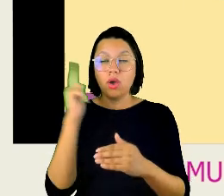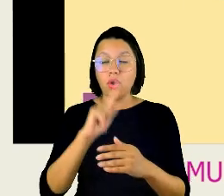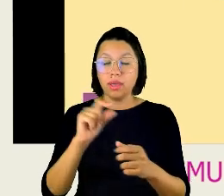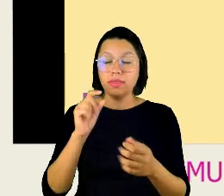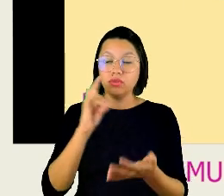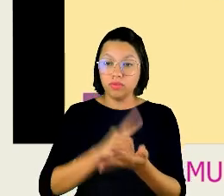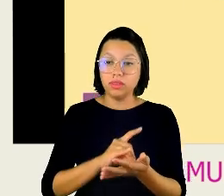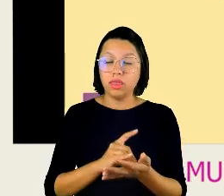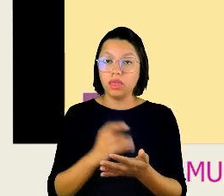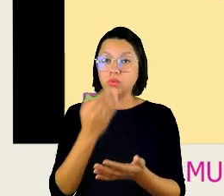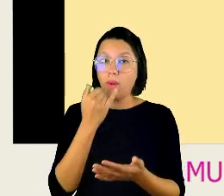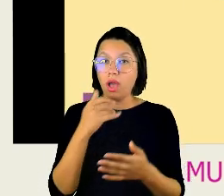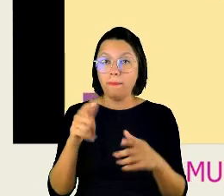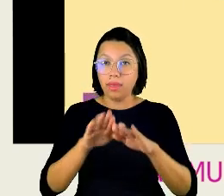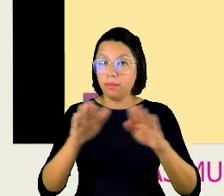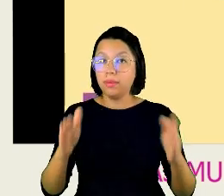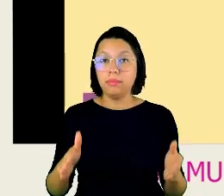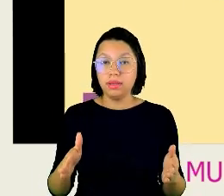sua mesa.